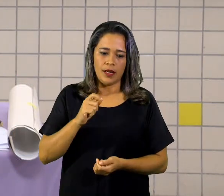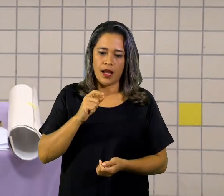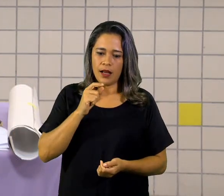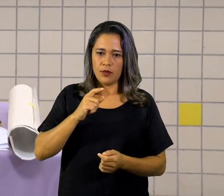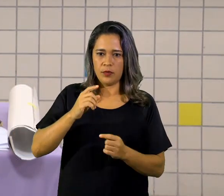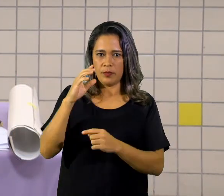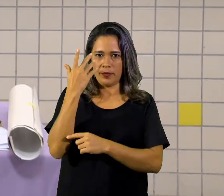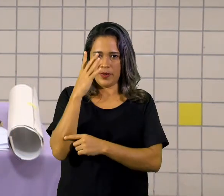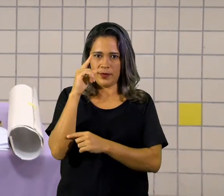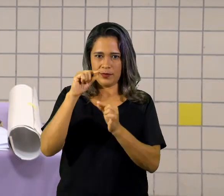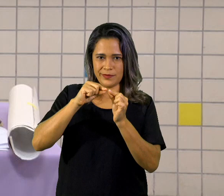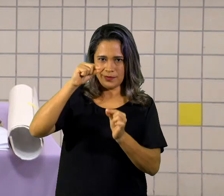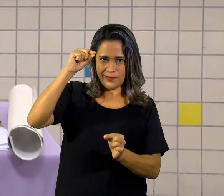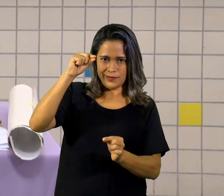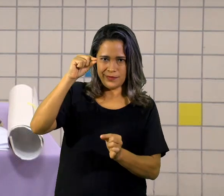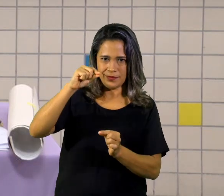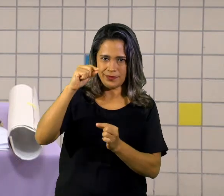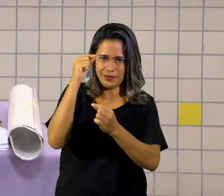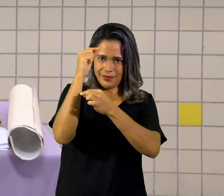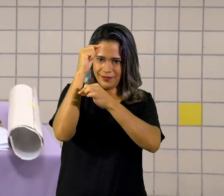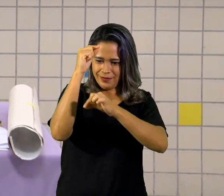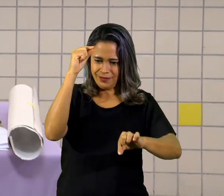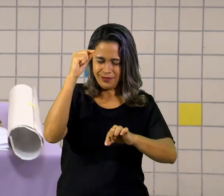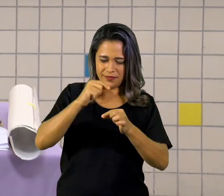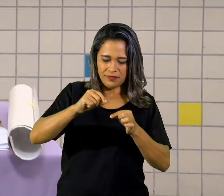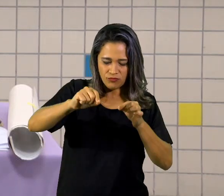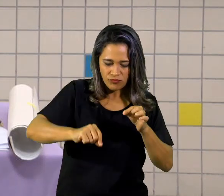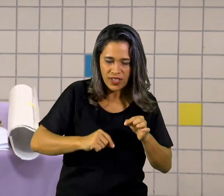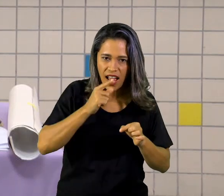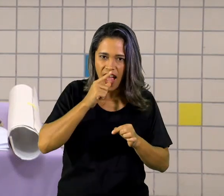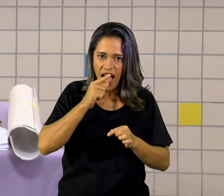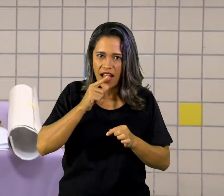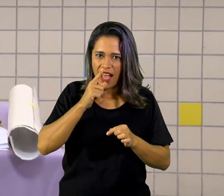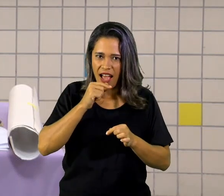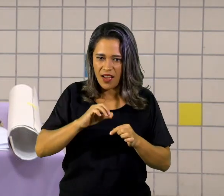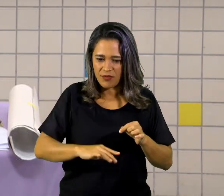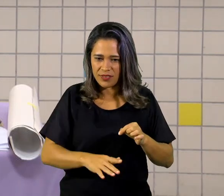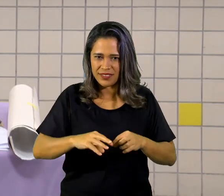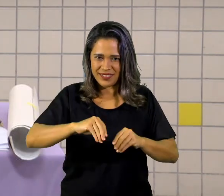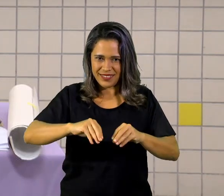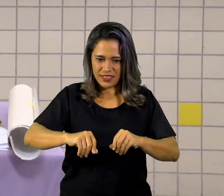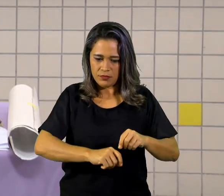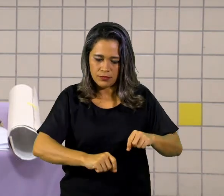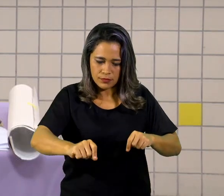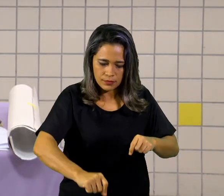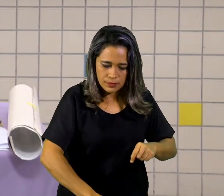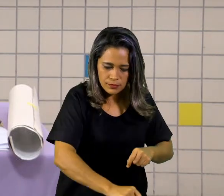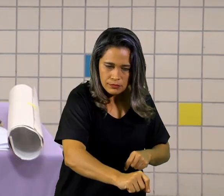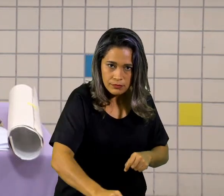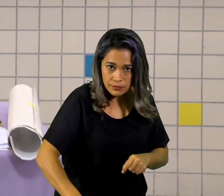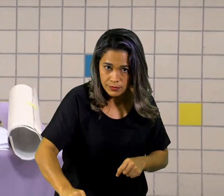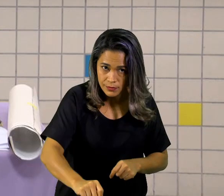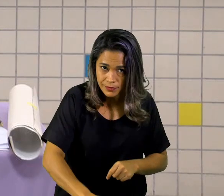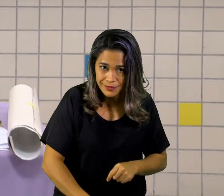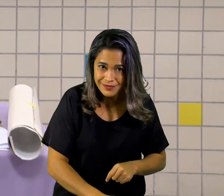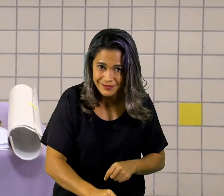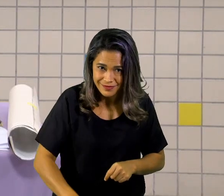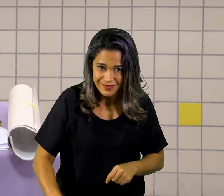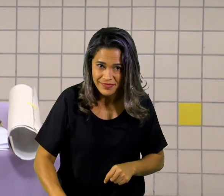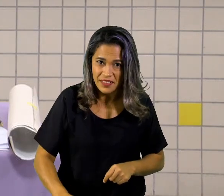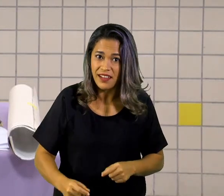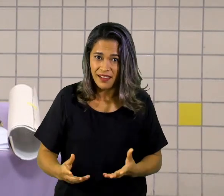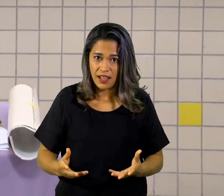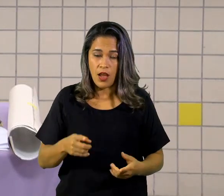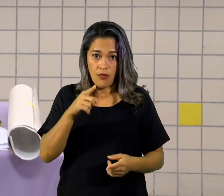é um riscador, porque a criança consegue registrar suas marcas. É importante também você valorizar a produção da